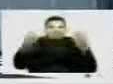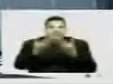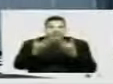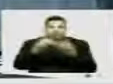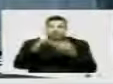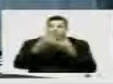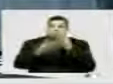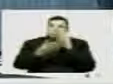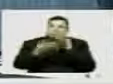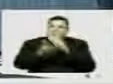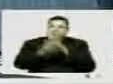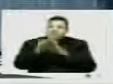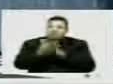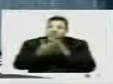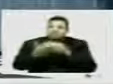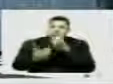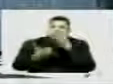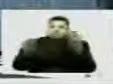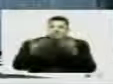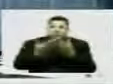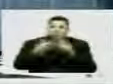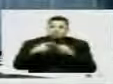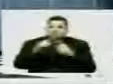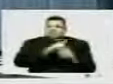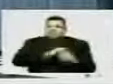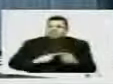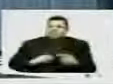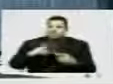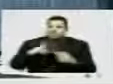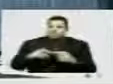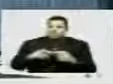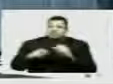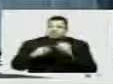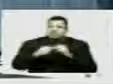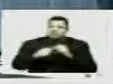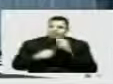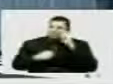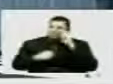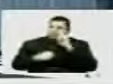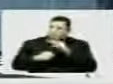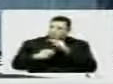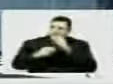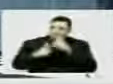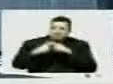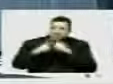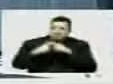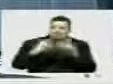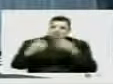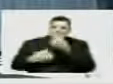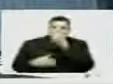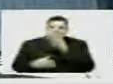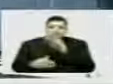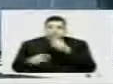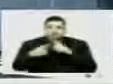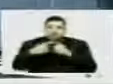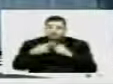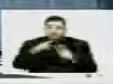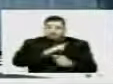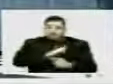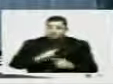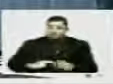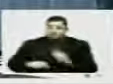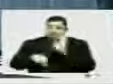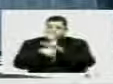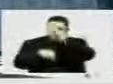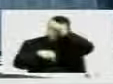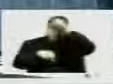a Cefaz não diz nada. Mas deputado Marco Rota causou uma espécie, e ainda bem que o governador